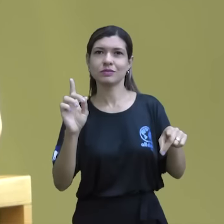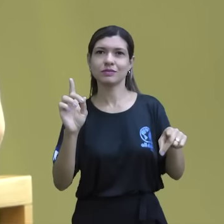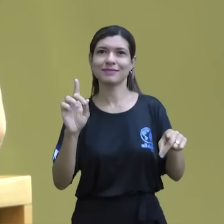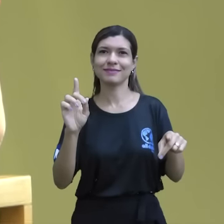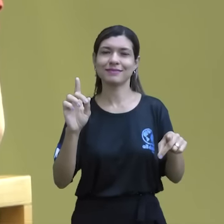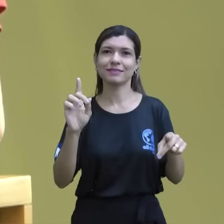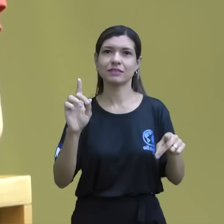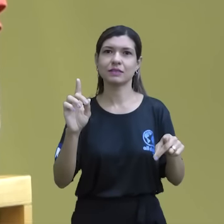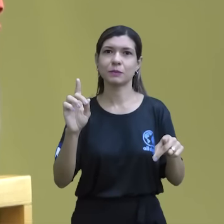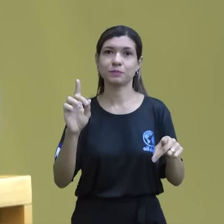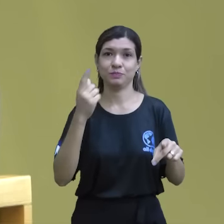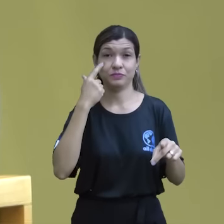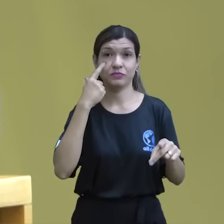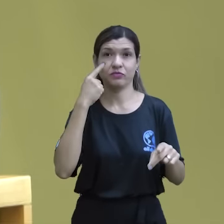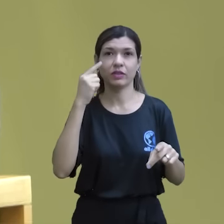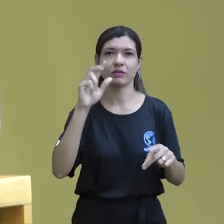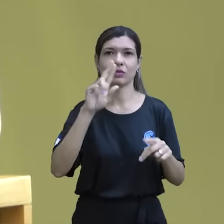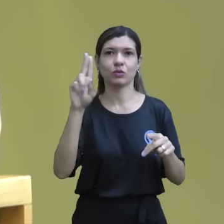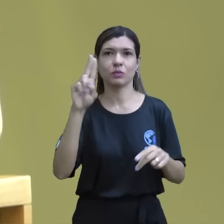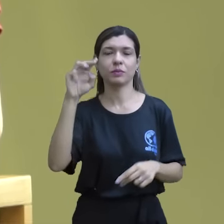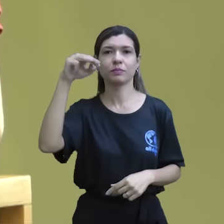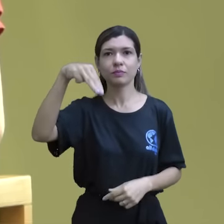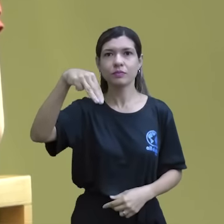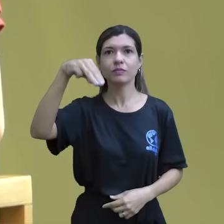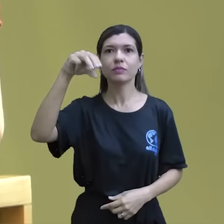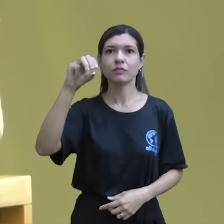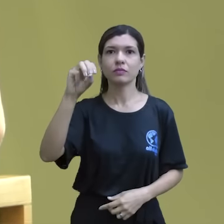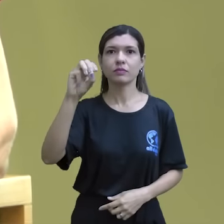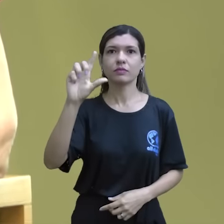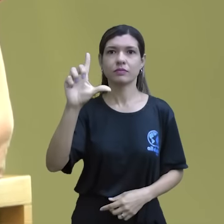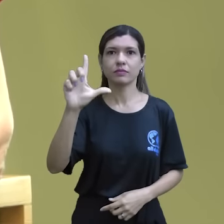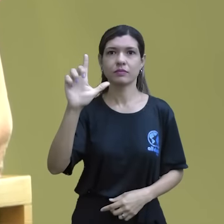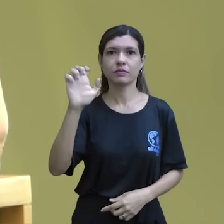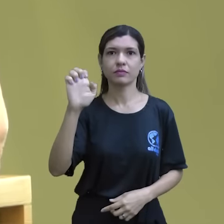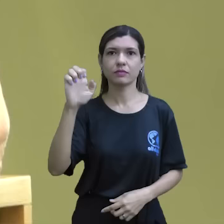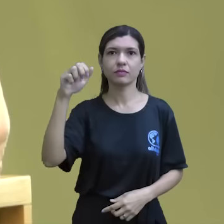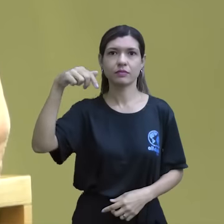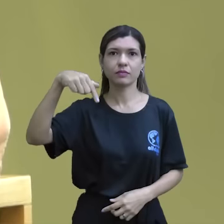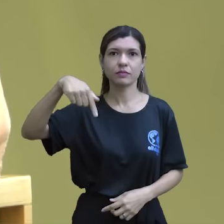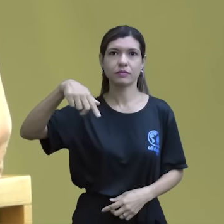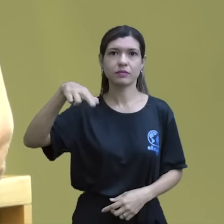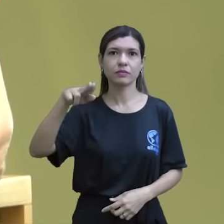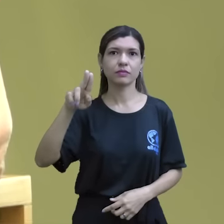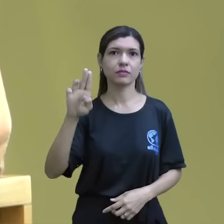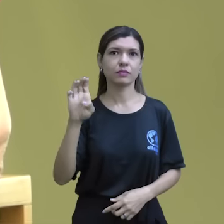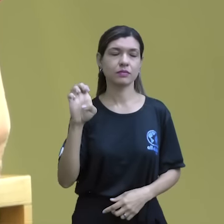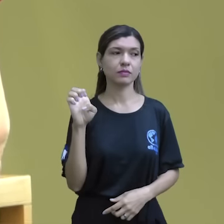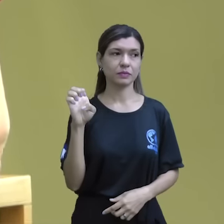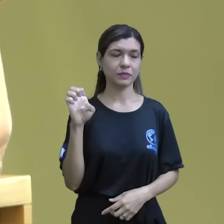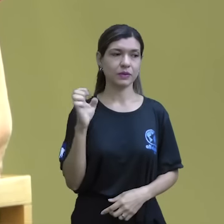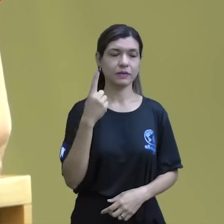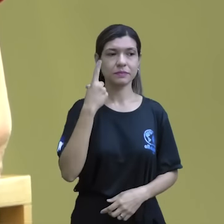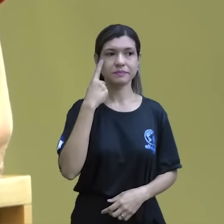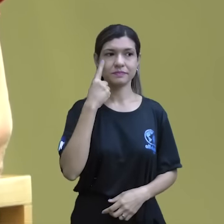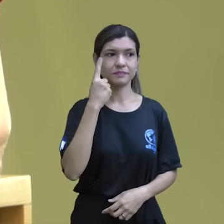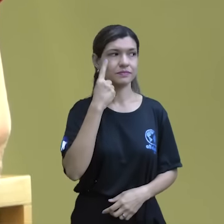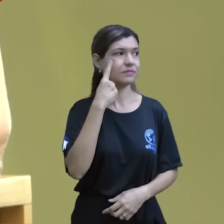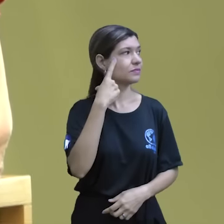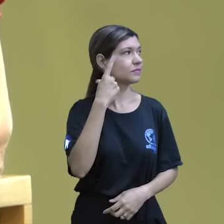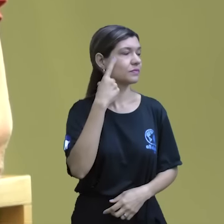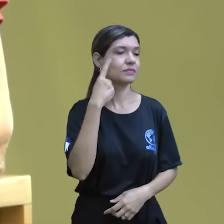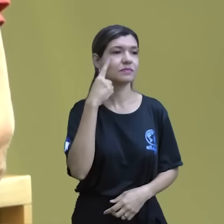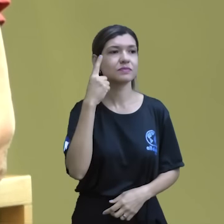porque é muito por aí que eu, mais tarde, no doutorado, vou para o Lima Barreto. É pelas